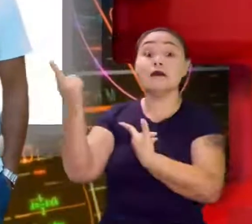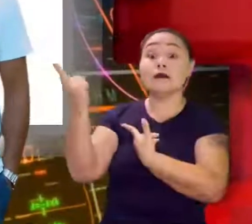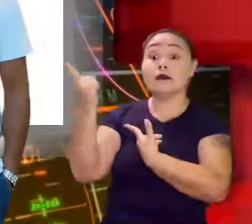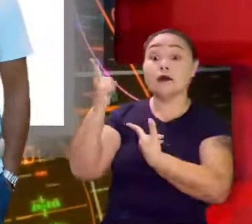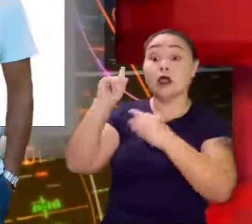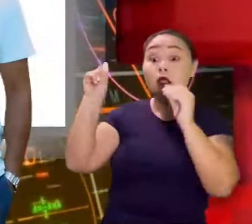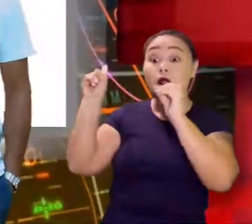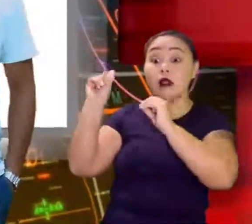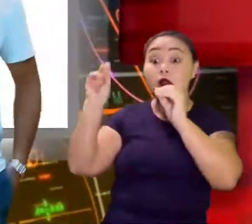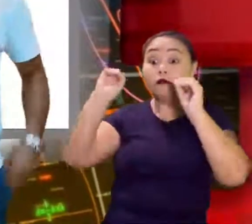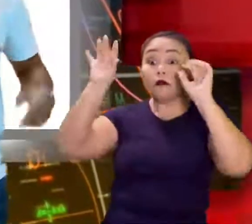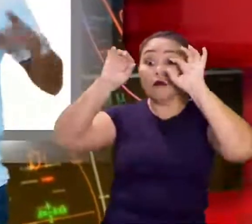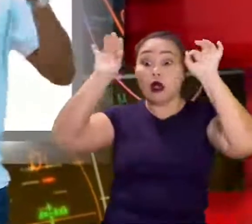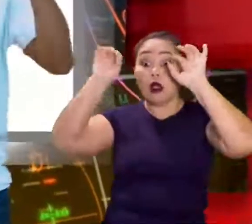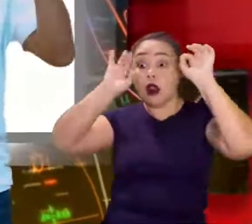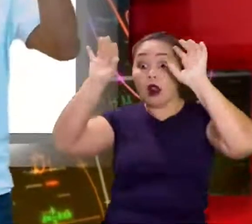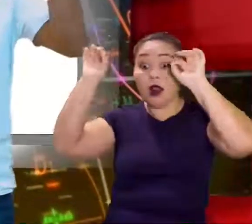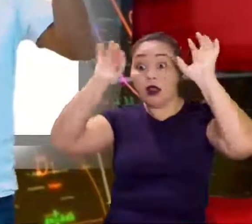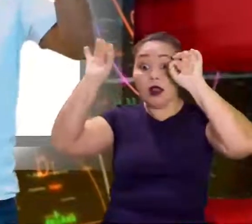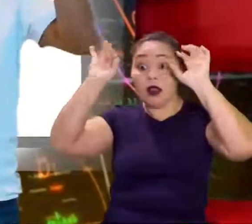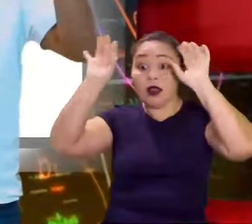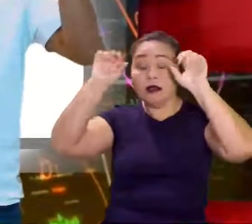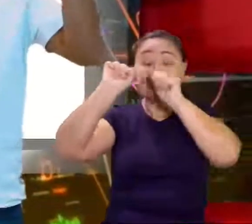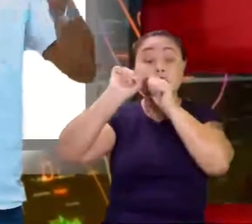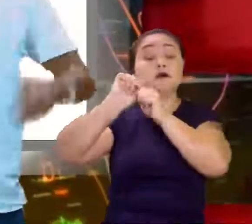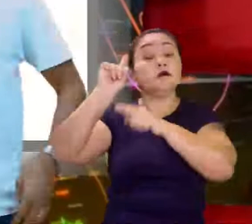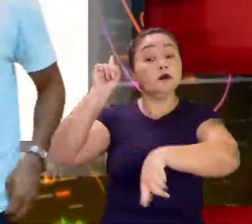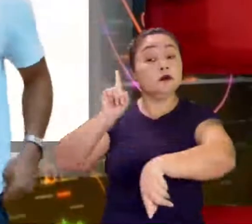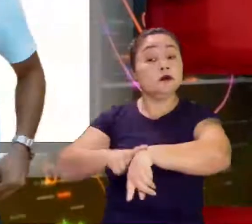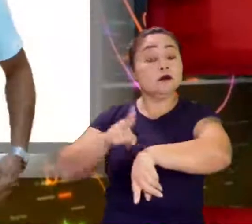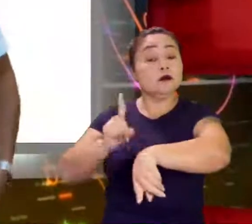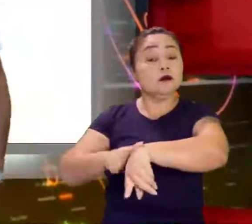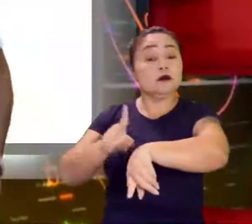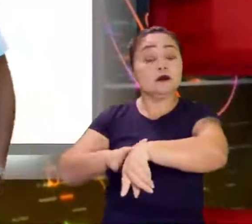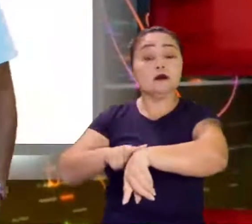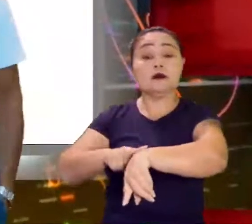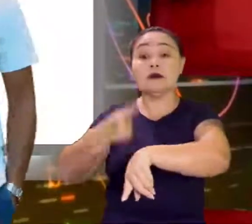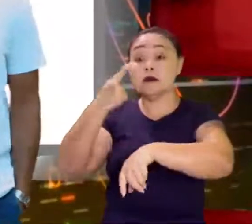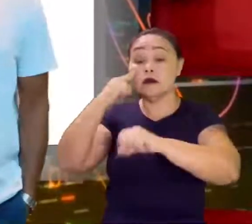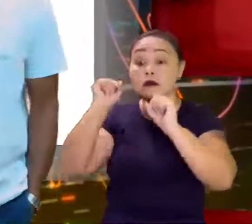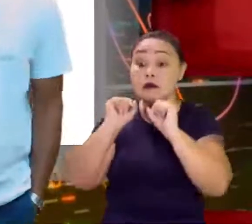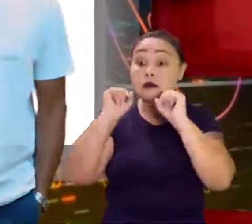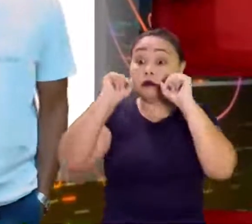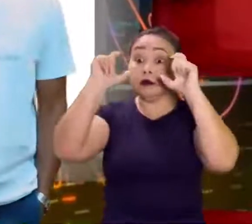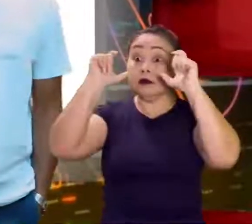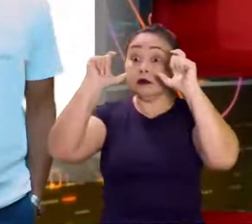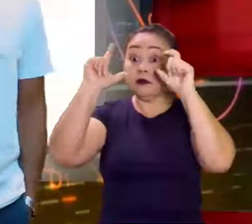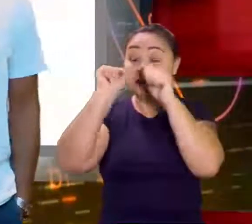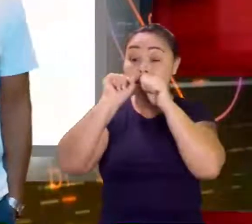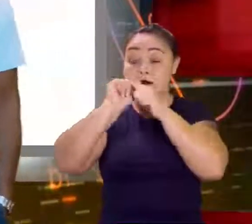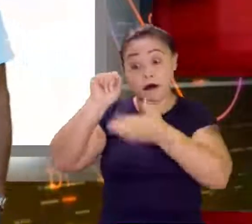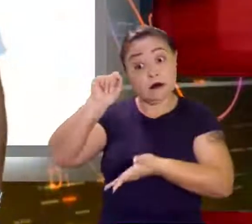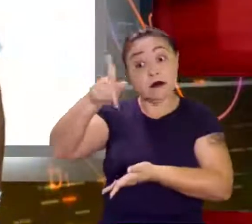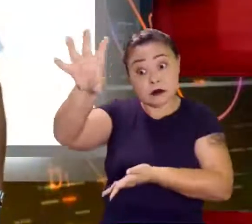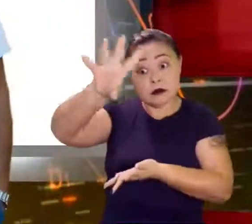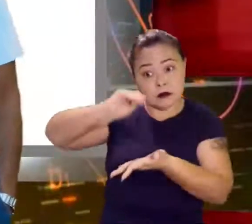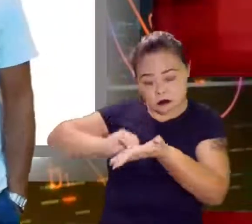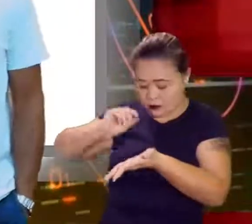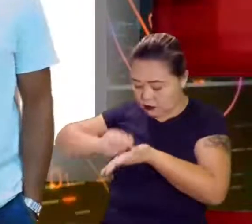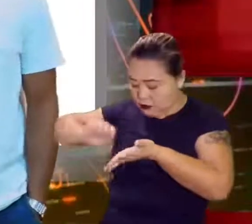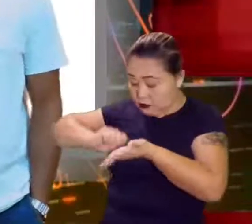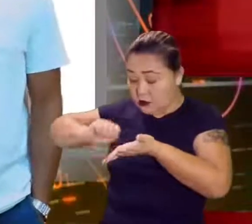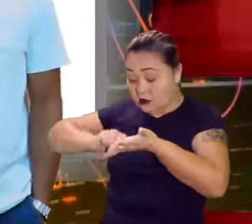nosso Minhão está com as anteninhas ligadas, porque é hora de prestar atenção, tá? Então coloca já no seu caderno aí